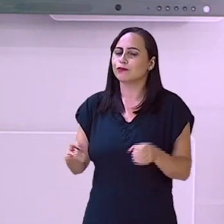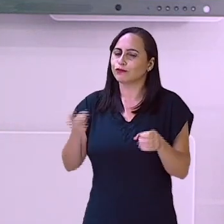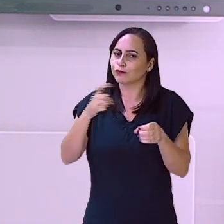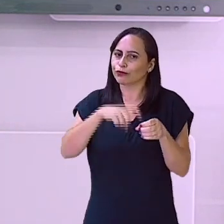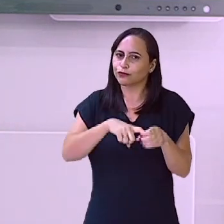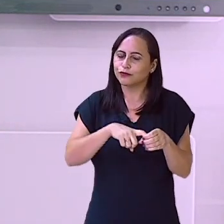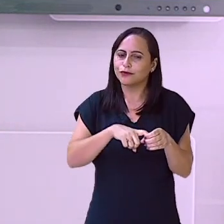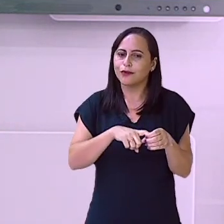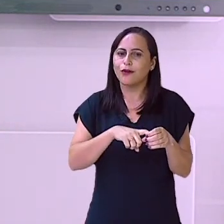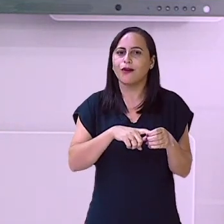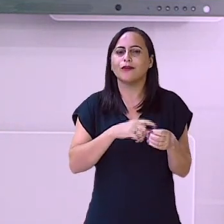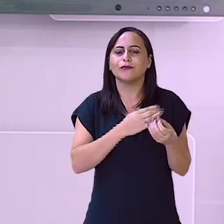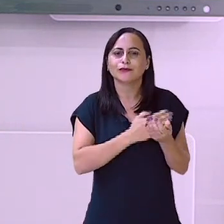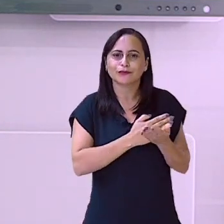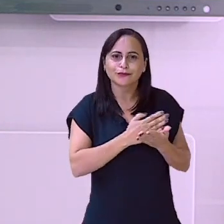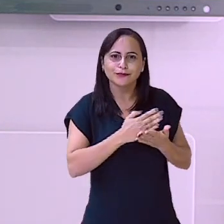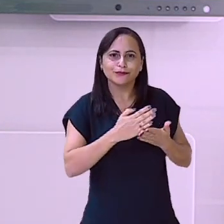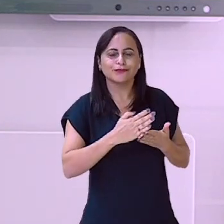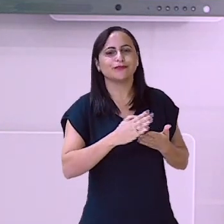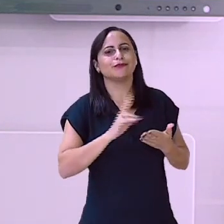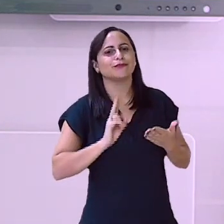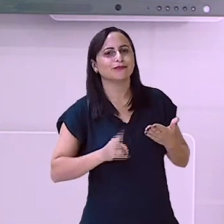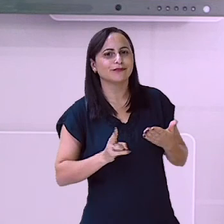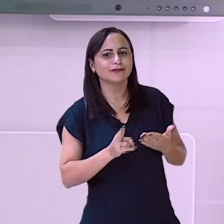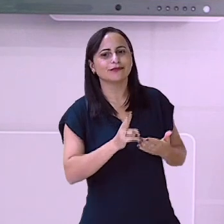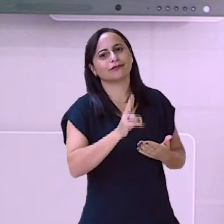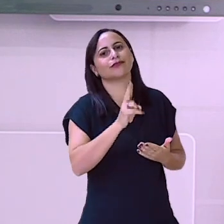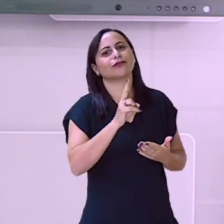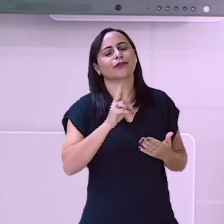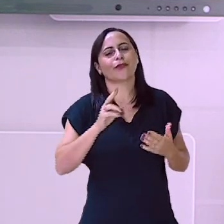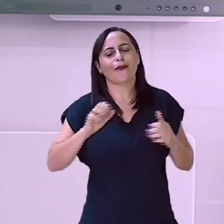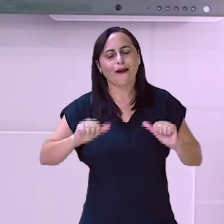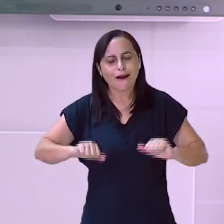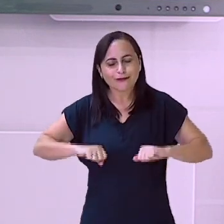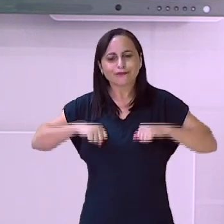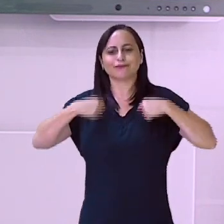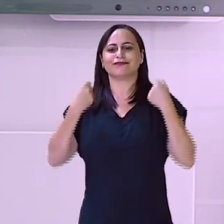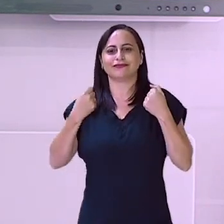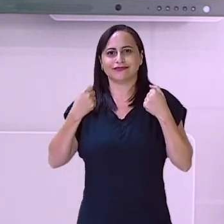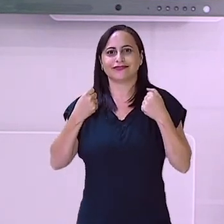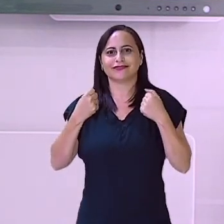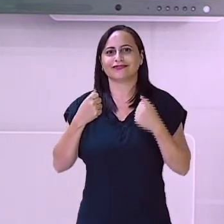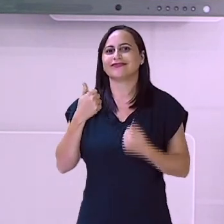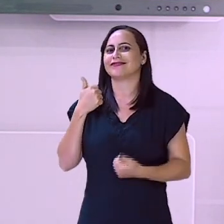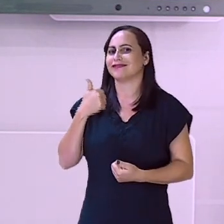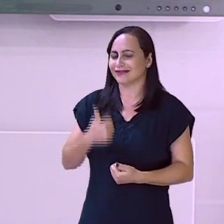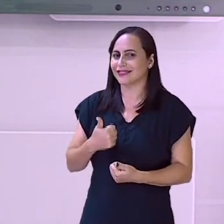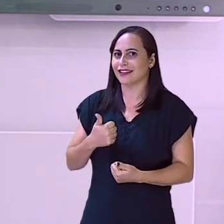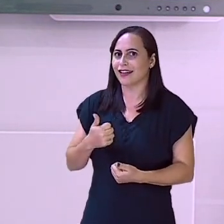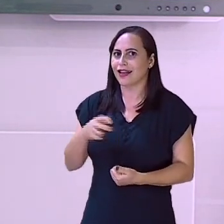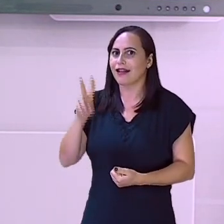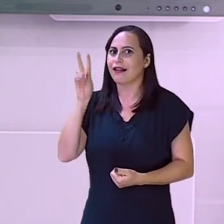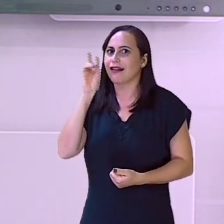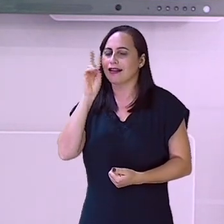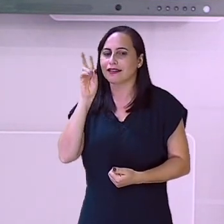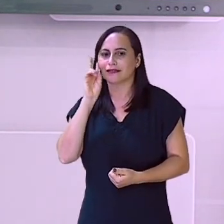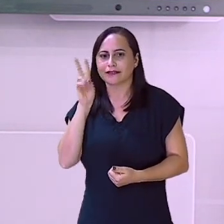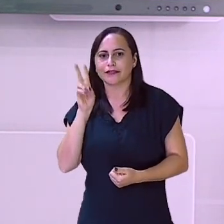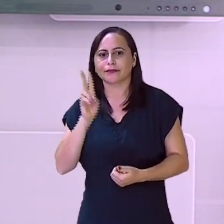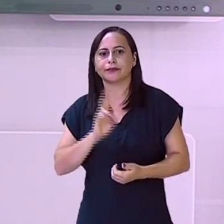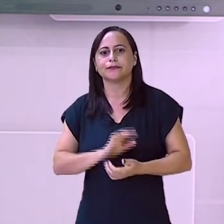retorna aonde você parou, com mais ânimo, com mais coragem, tá? E não esqueça